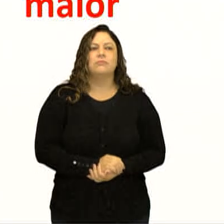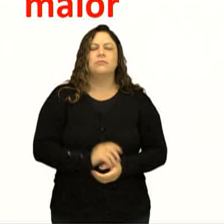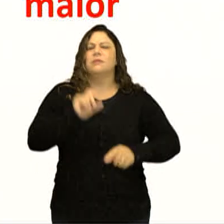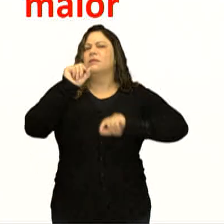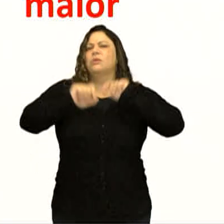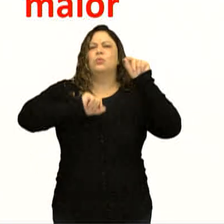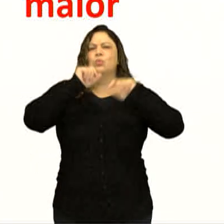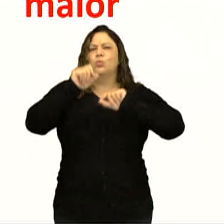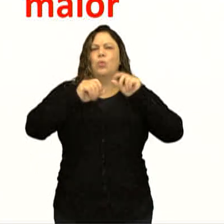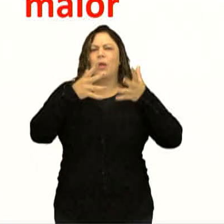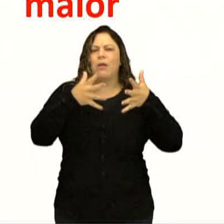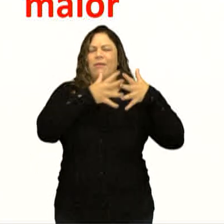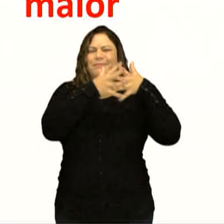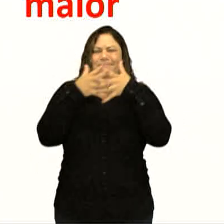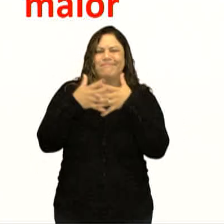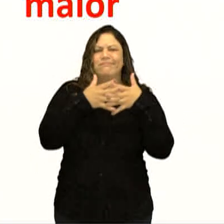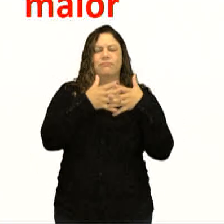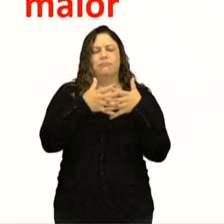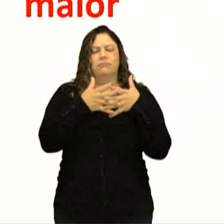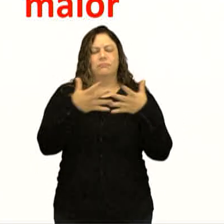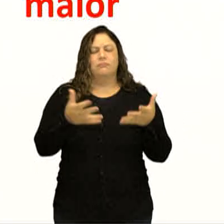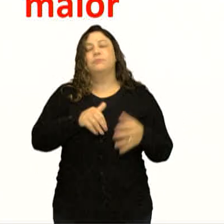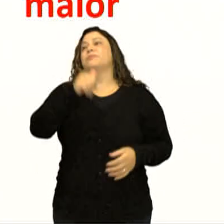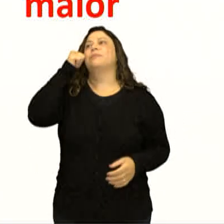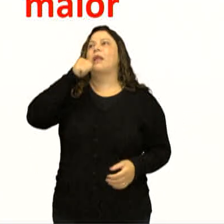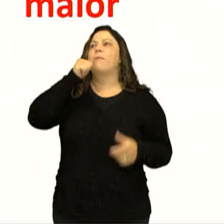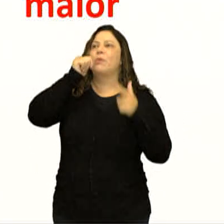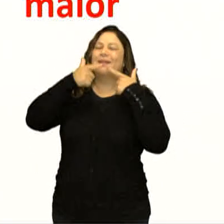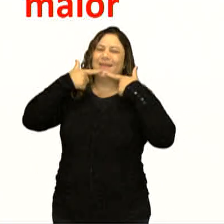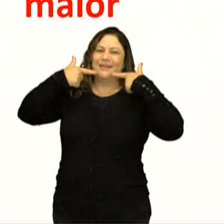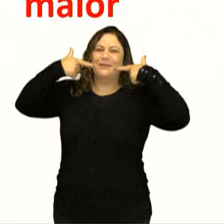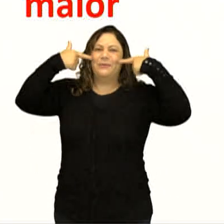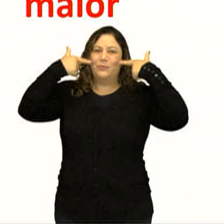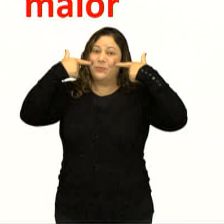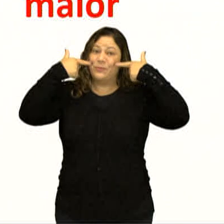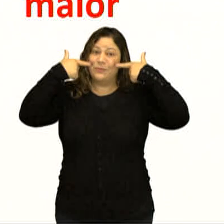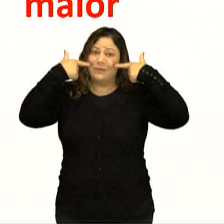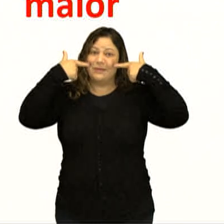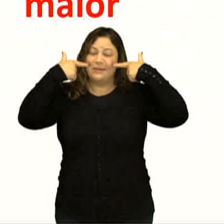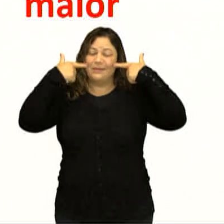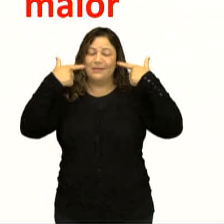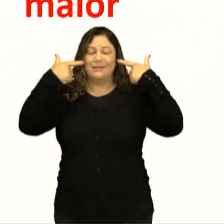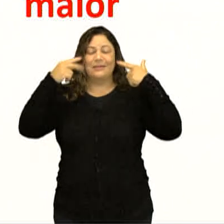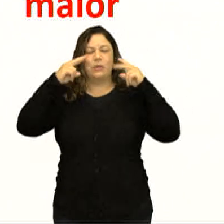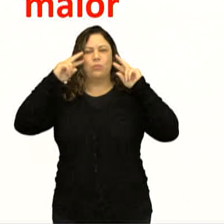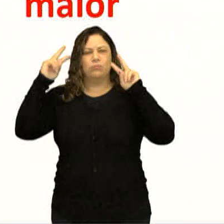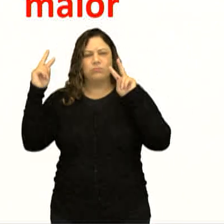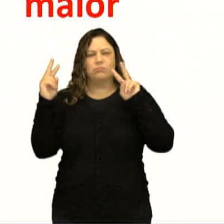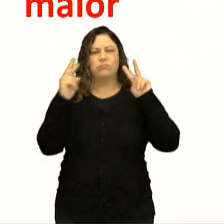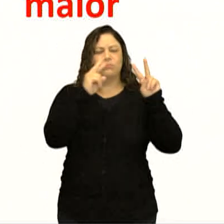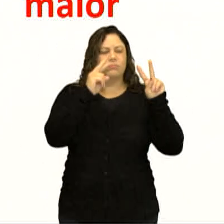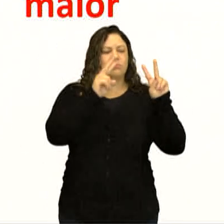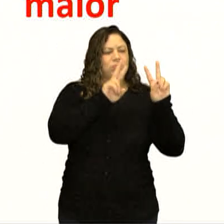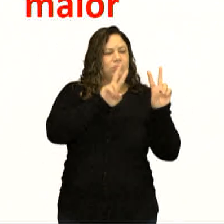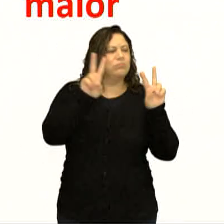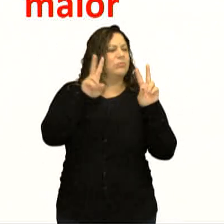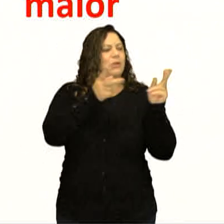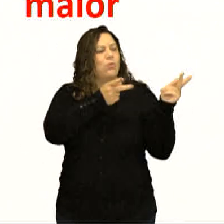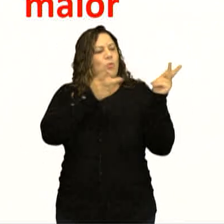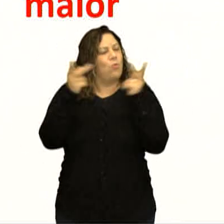é a complicação ou o conflito? A mulher sorriu meigamente e com um doce olhar convidou Norberto